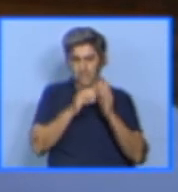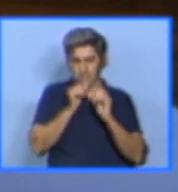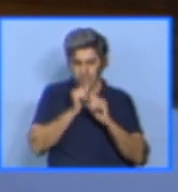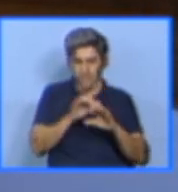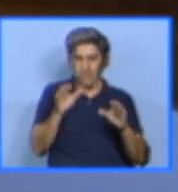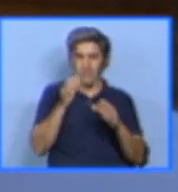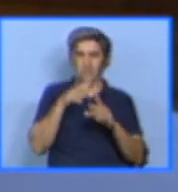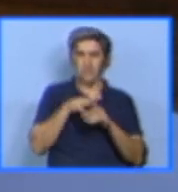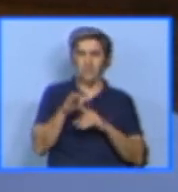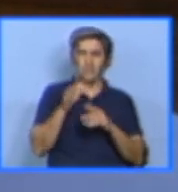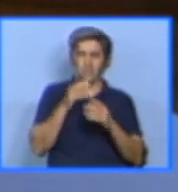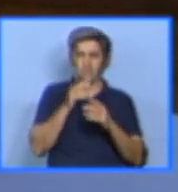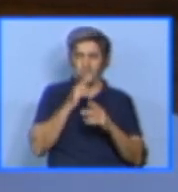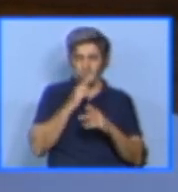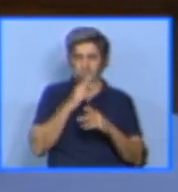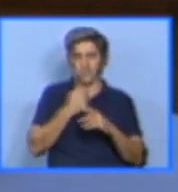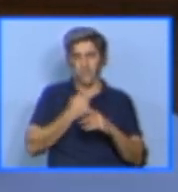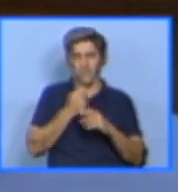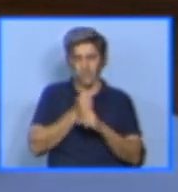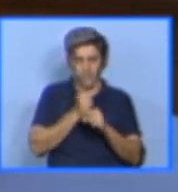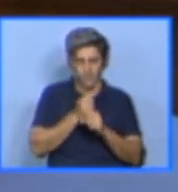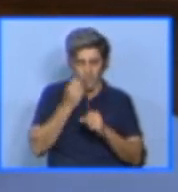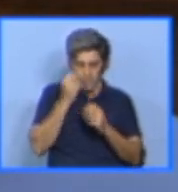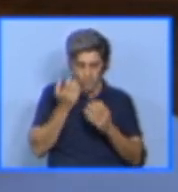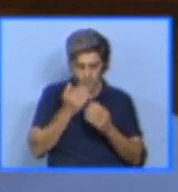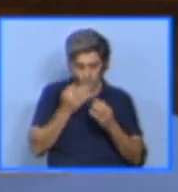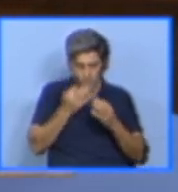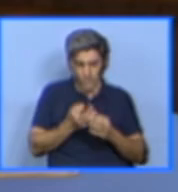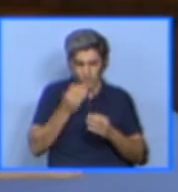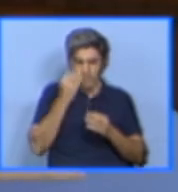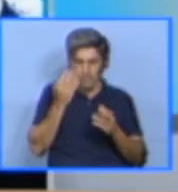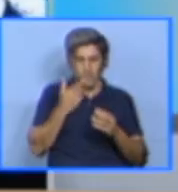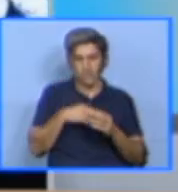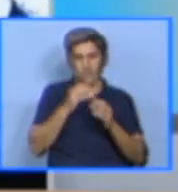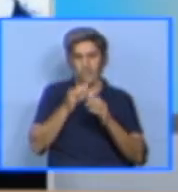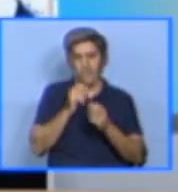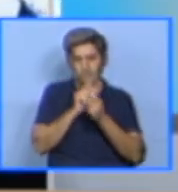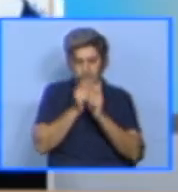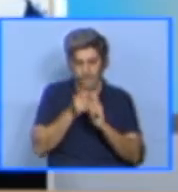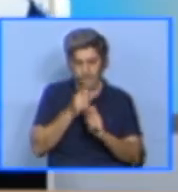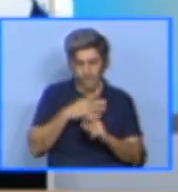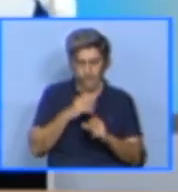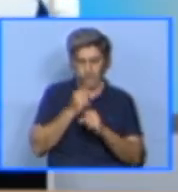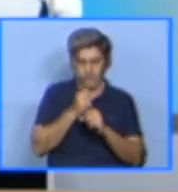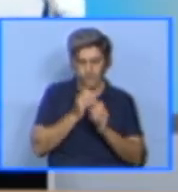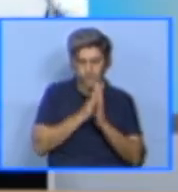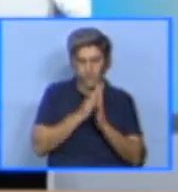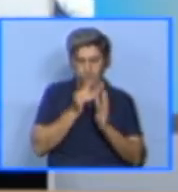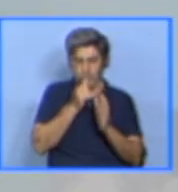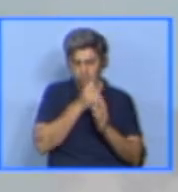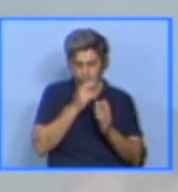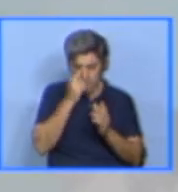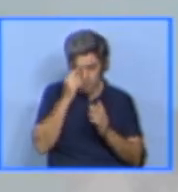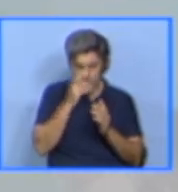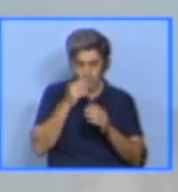percebeu que nós tínhamos que consagrar o nosso trabalho, porque o nosso trabalho era também a favor desta reconciliação, do trabalho pela Igreja que sofre, que é perseguida.